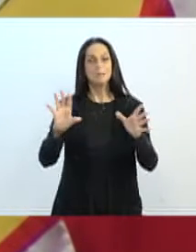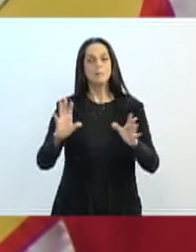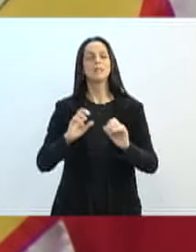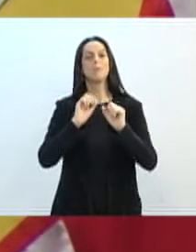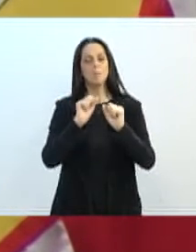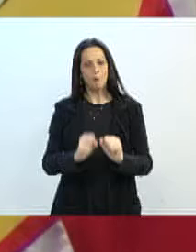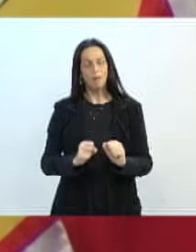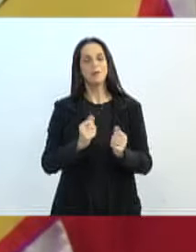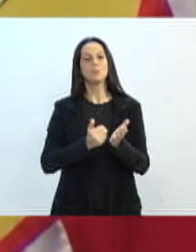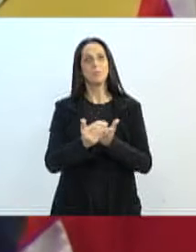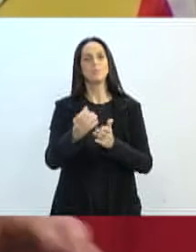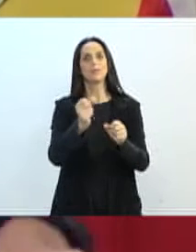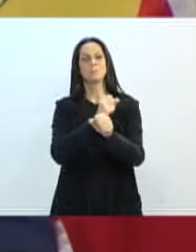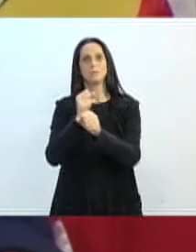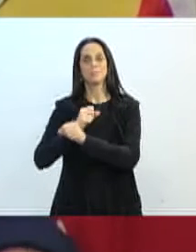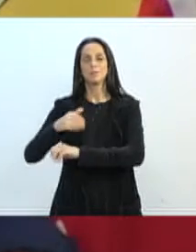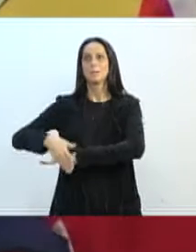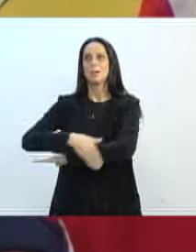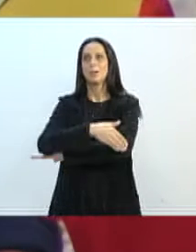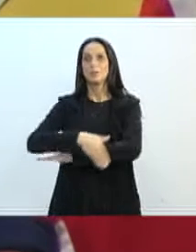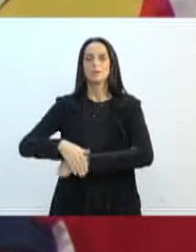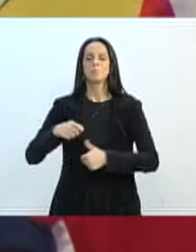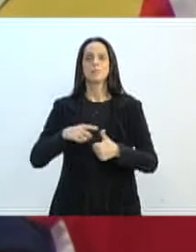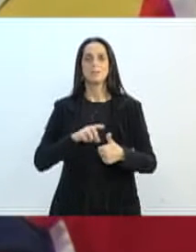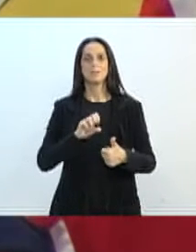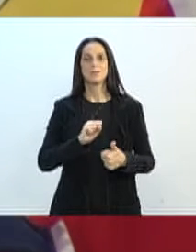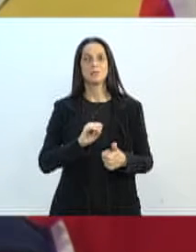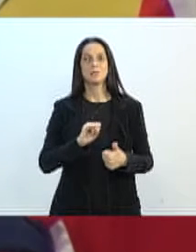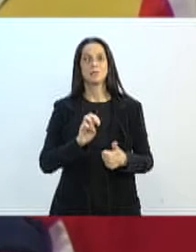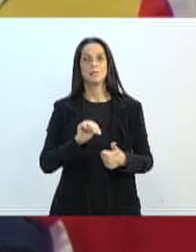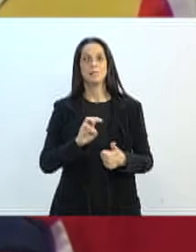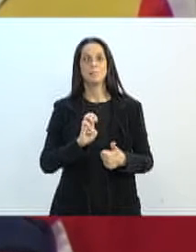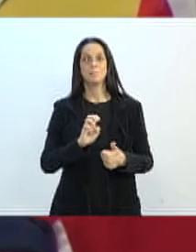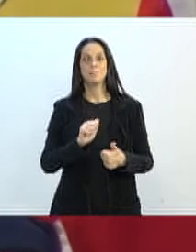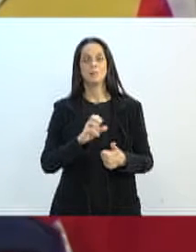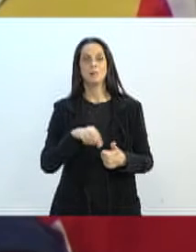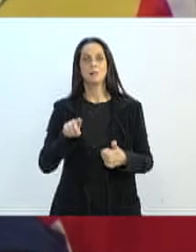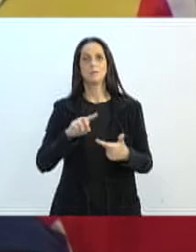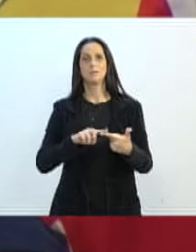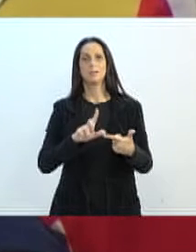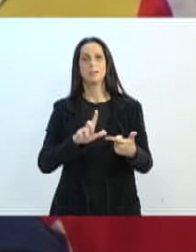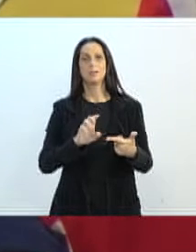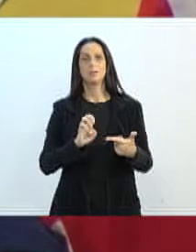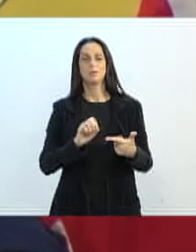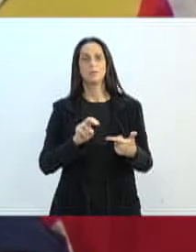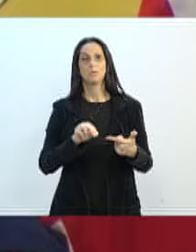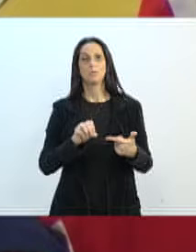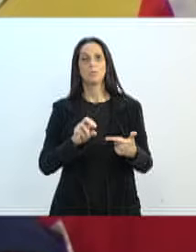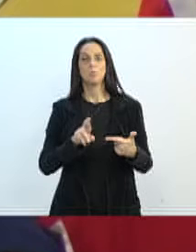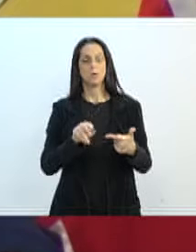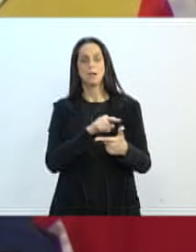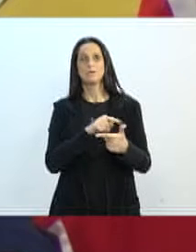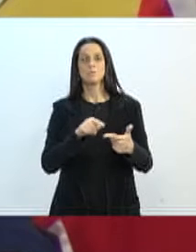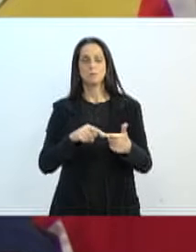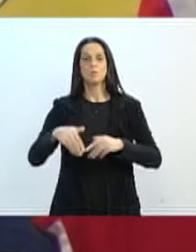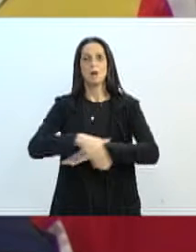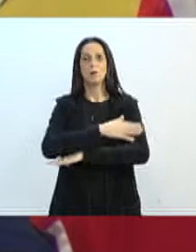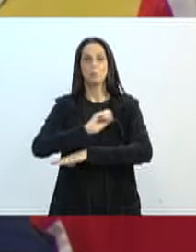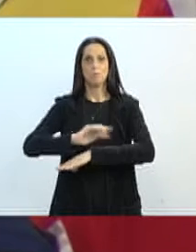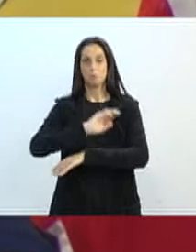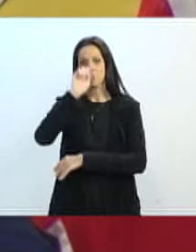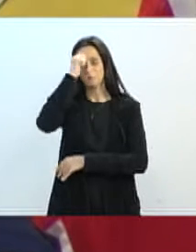algumas ruas, a Rua Conde São Simeão e a Rua Leonora Zimmermann, vão ser pavimentadas, recursos